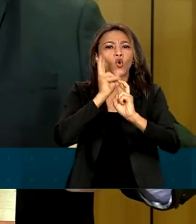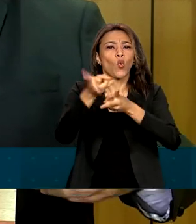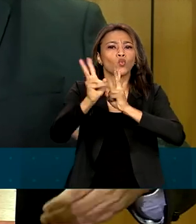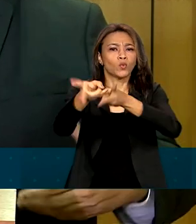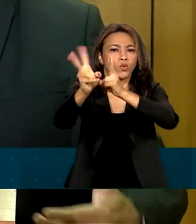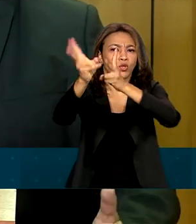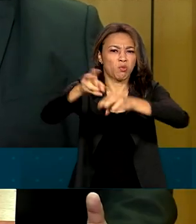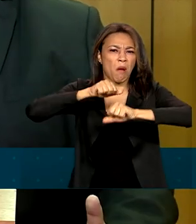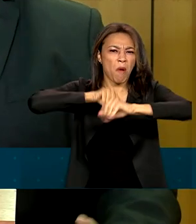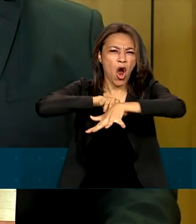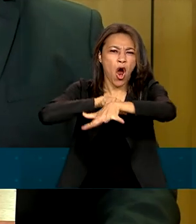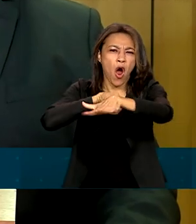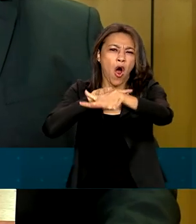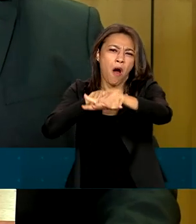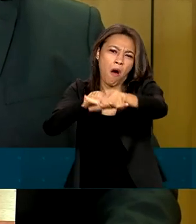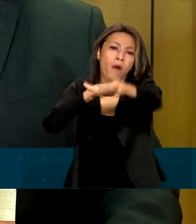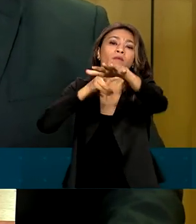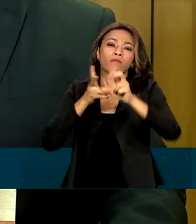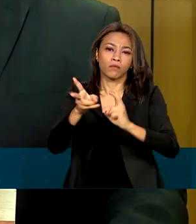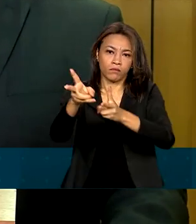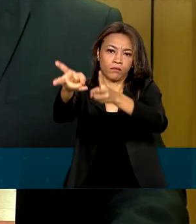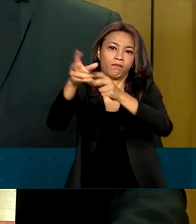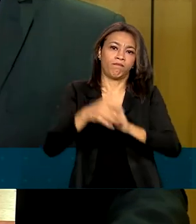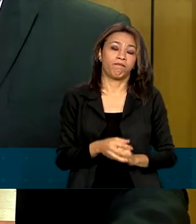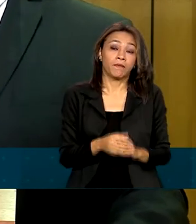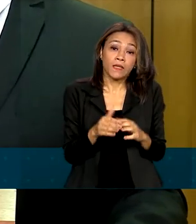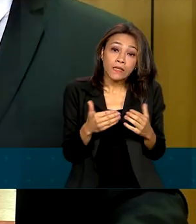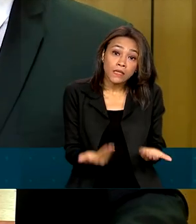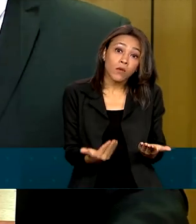continuidade dos atos terroristas. E